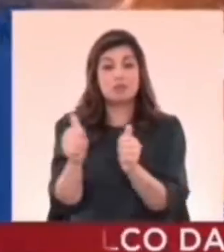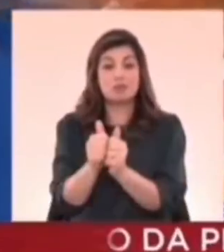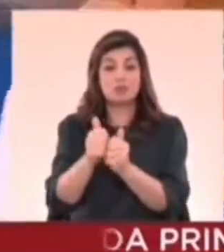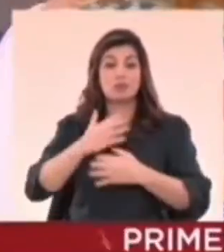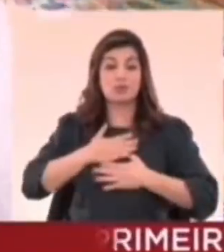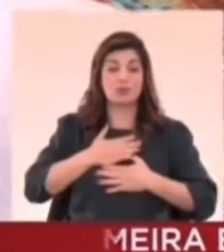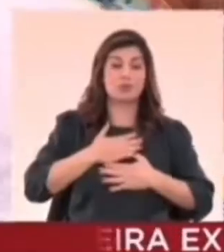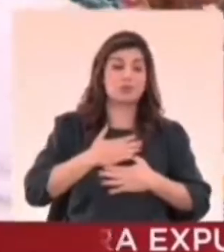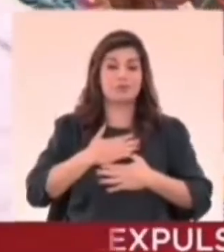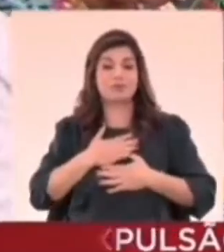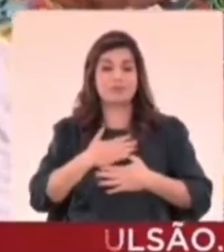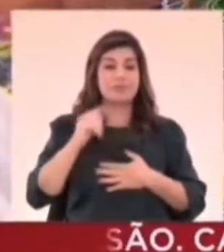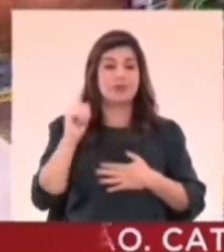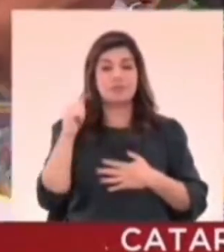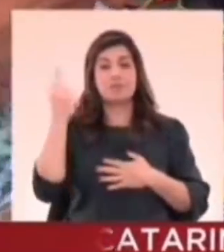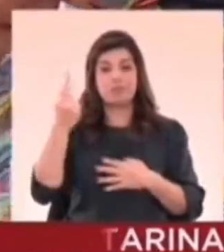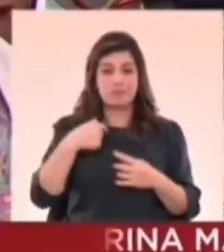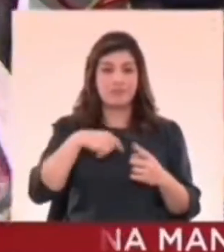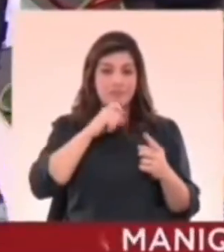bioforesi se